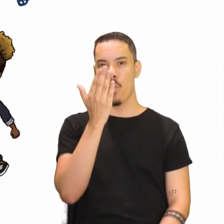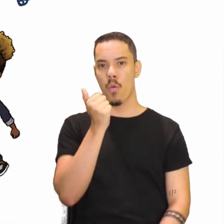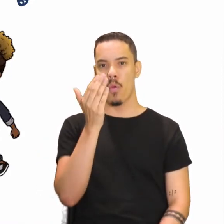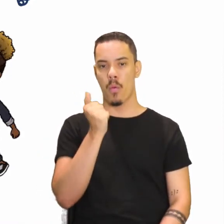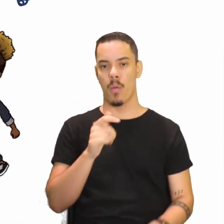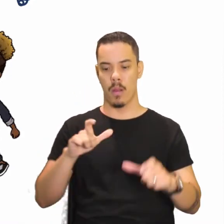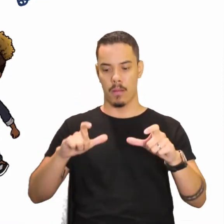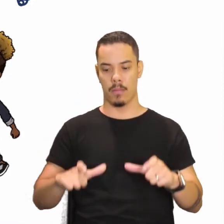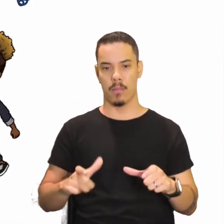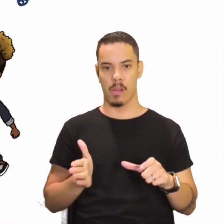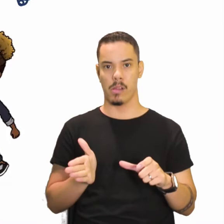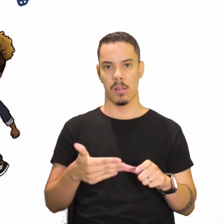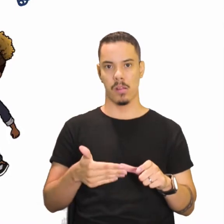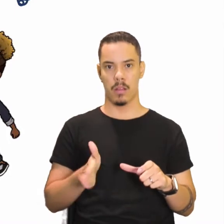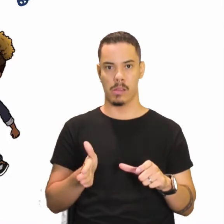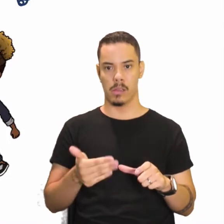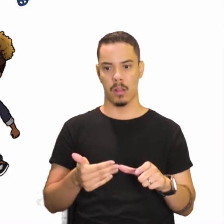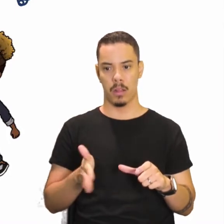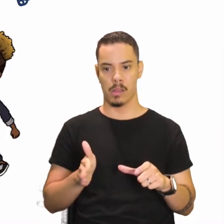torta.